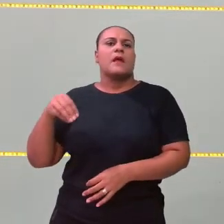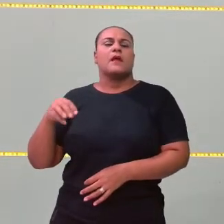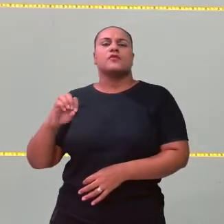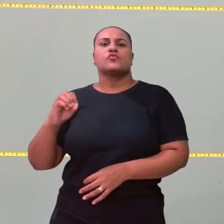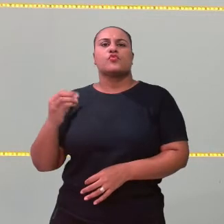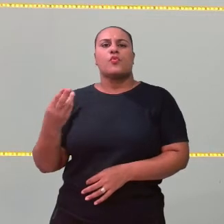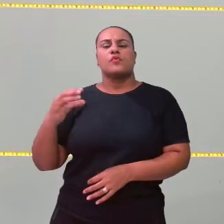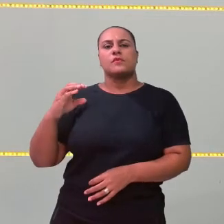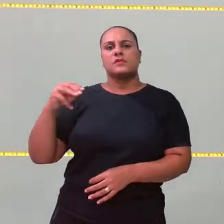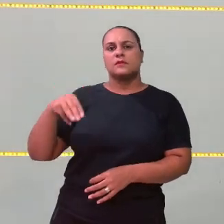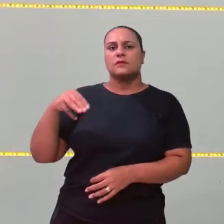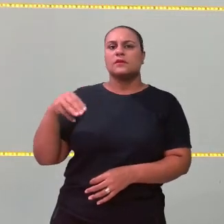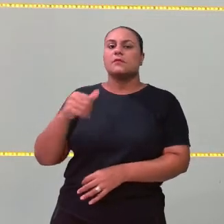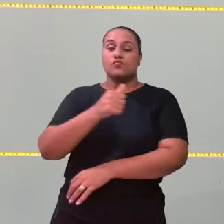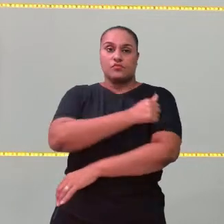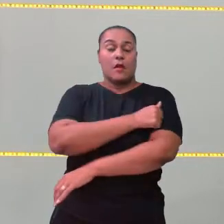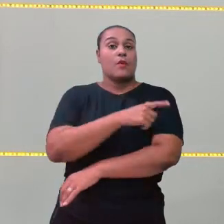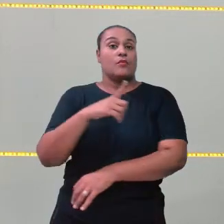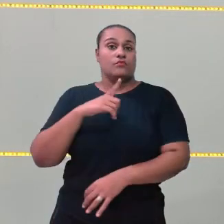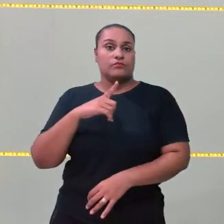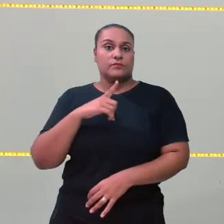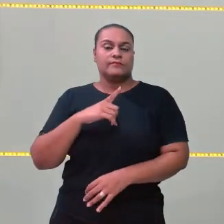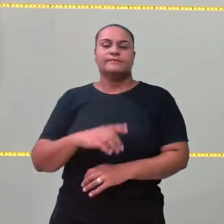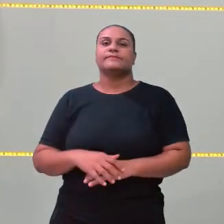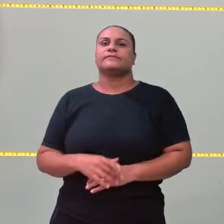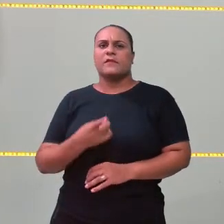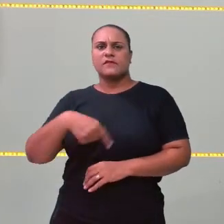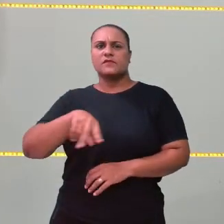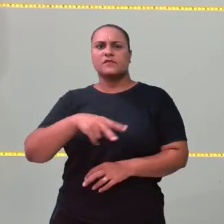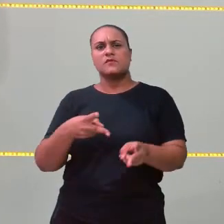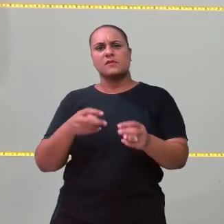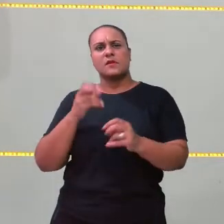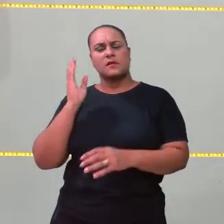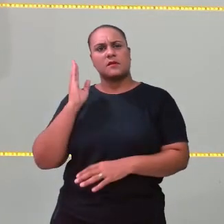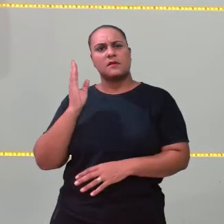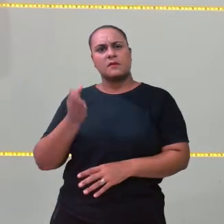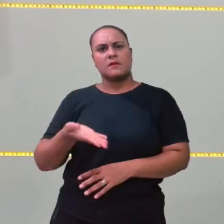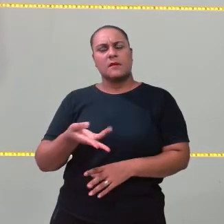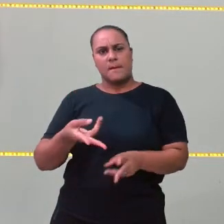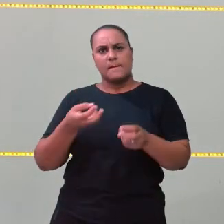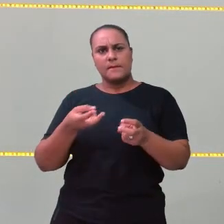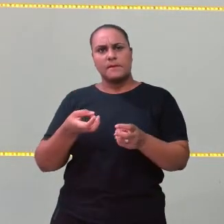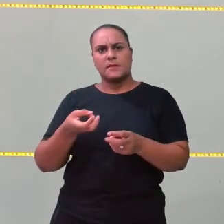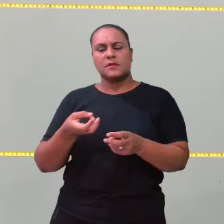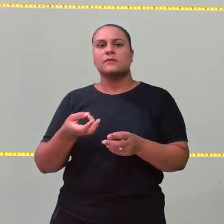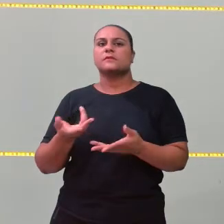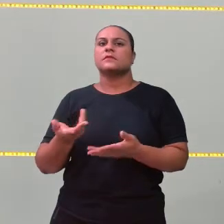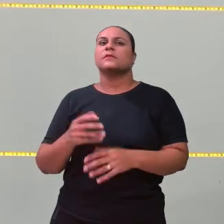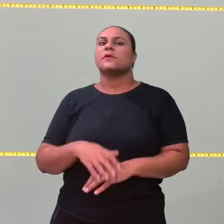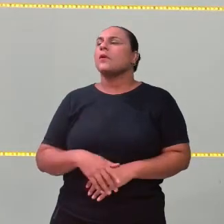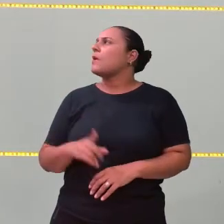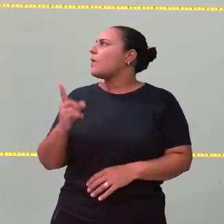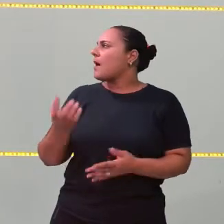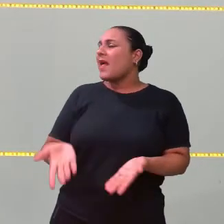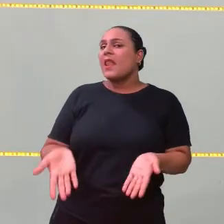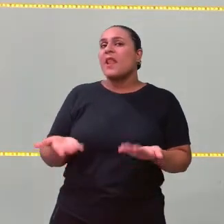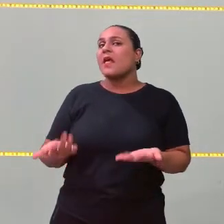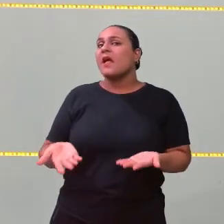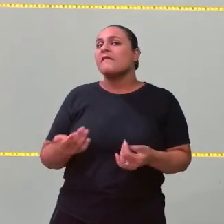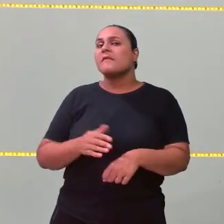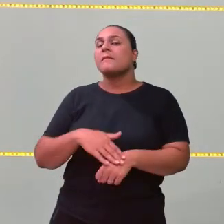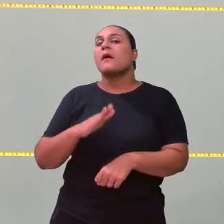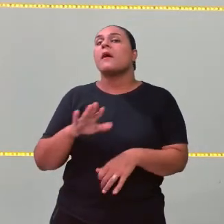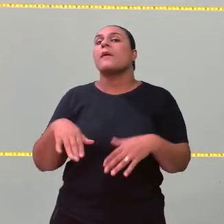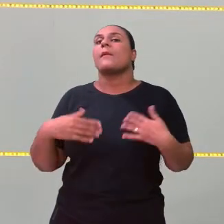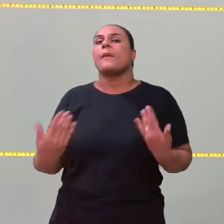tem esses estudantes. Vocês conseguem identificar qual é a criança menos pesada? Eu tenho que ir